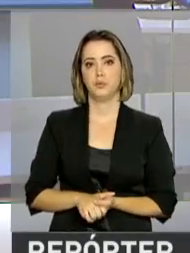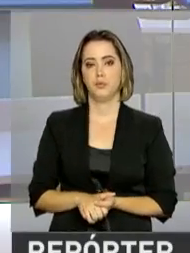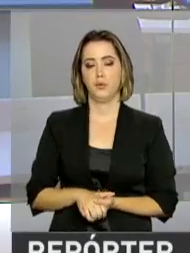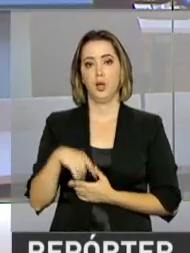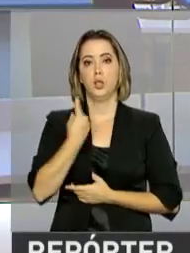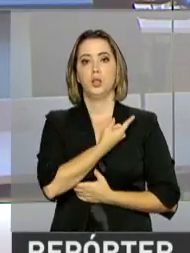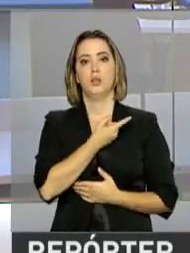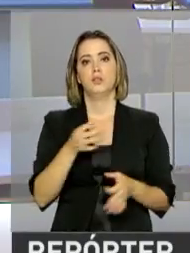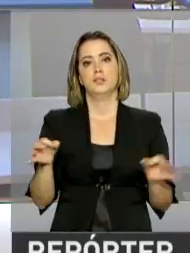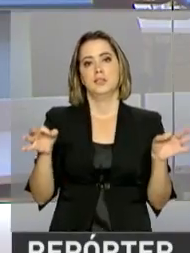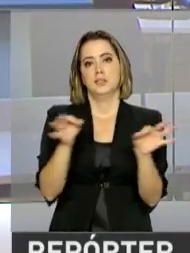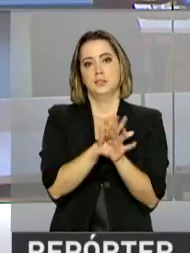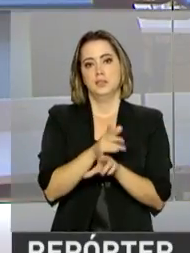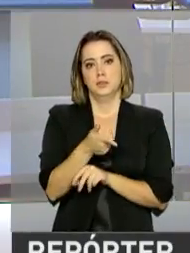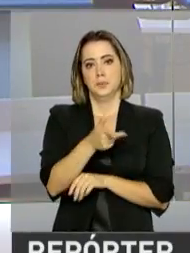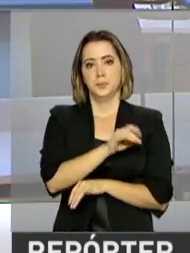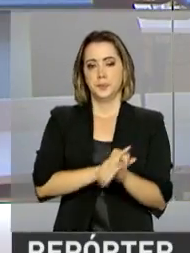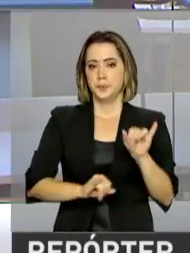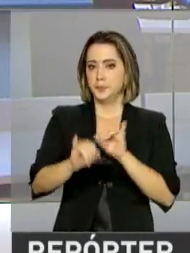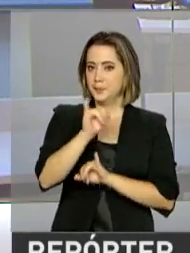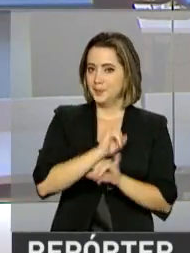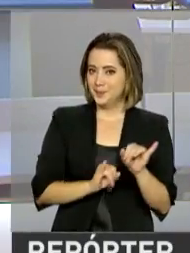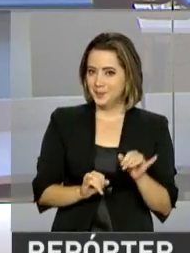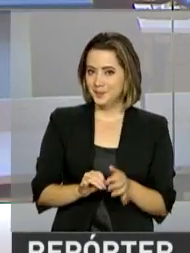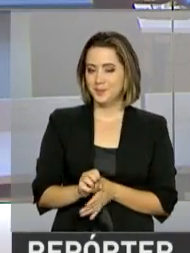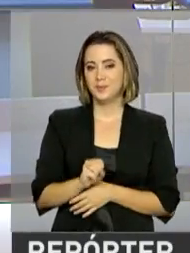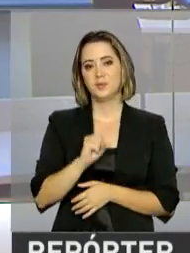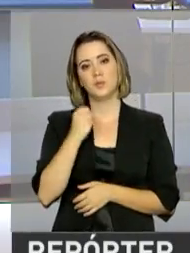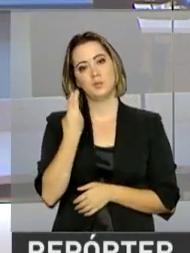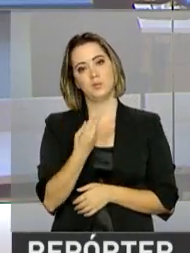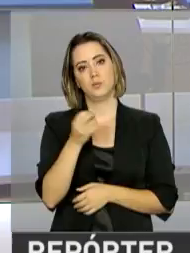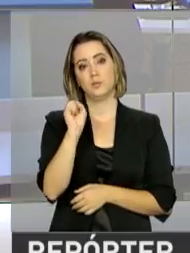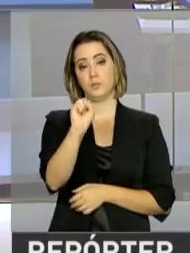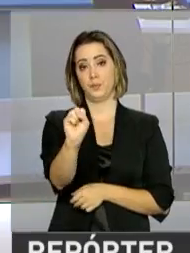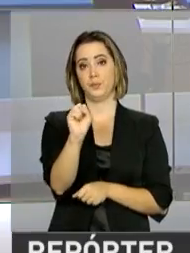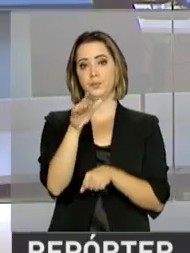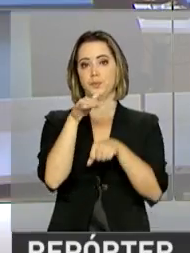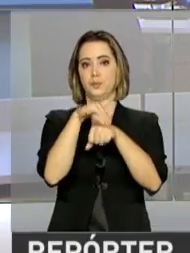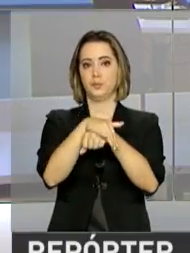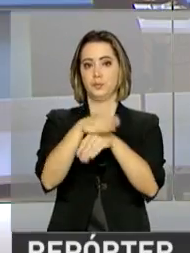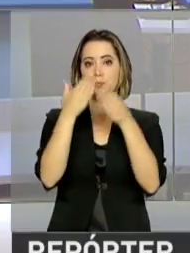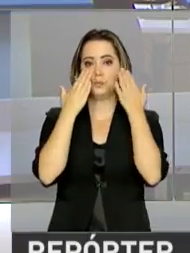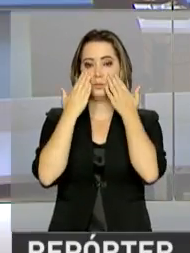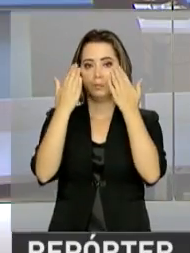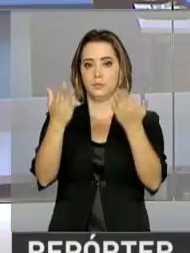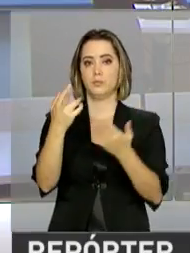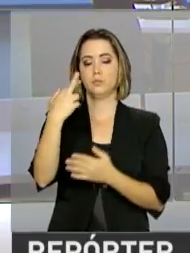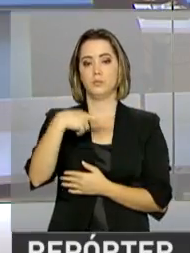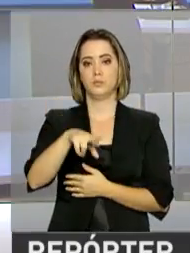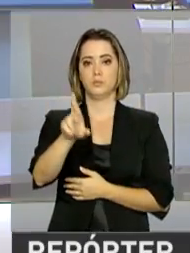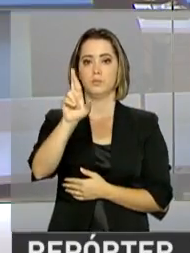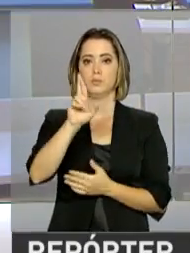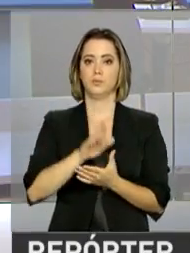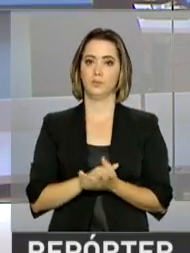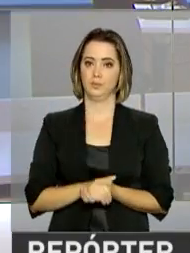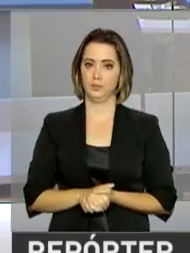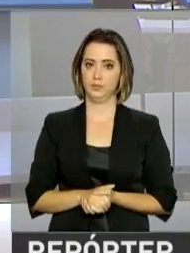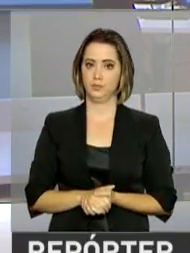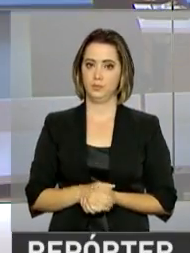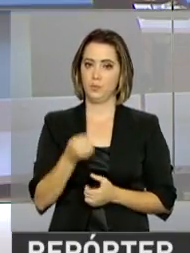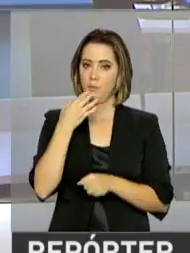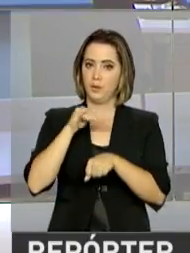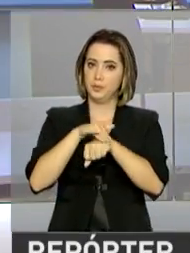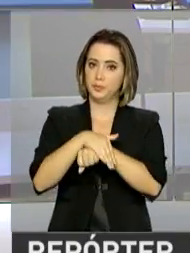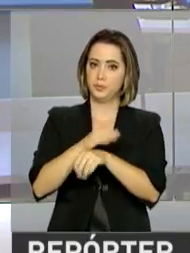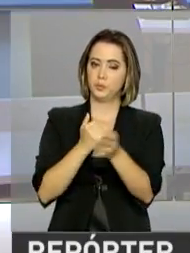Nós ficamos por aqui e podemos voltar a qualquer momento com outras informações ou às 8 da noite na próxima edição do Repórter NBR.